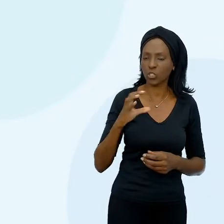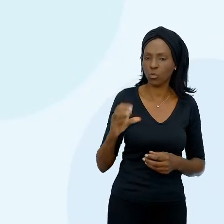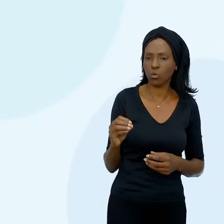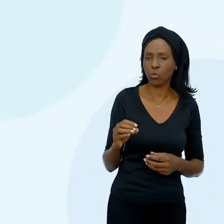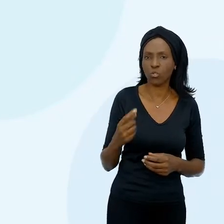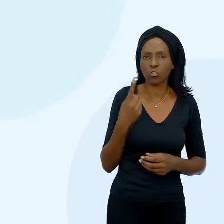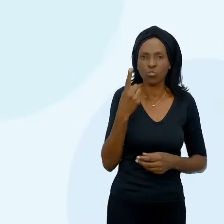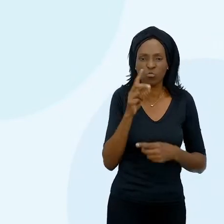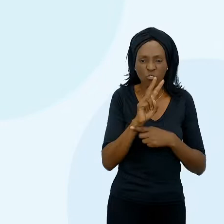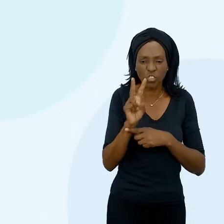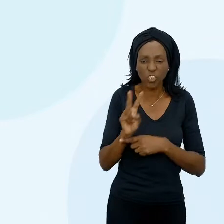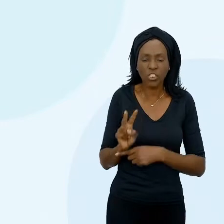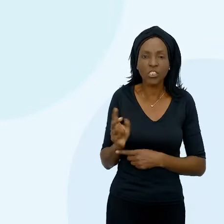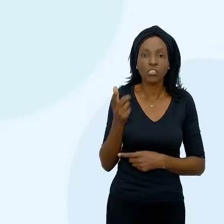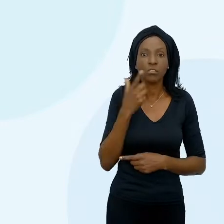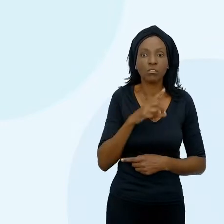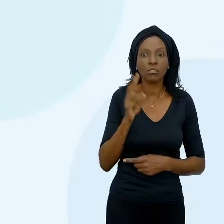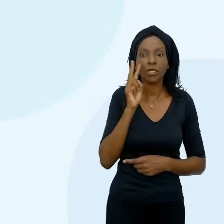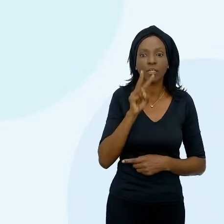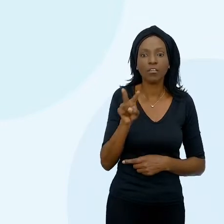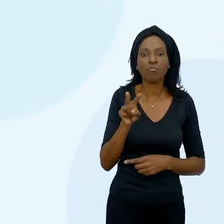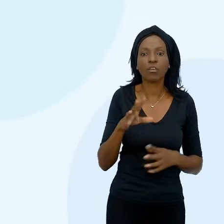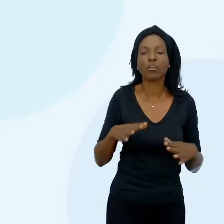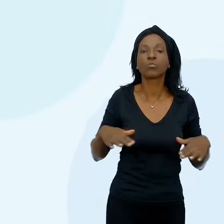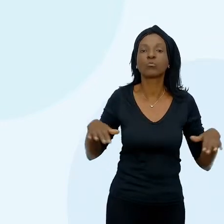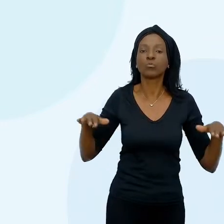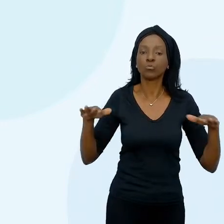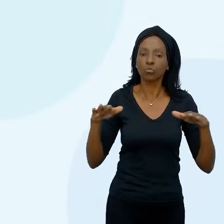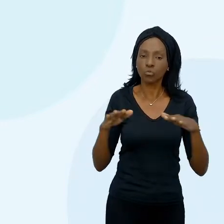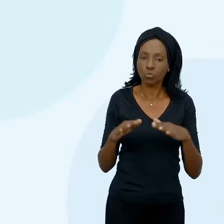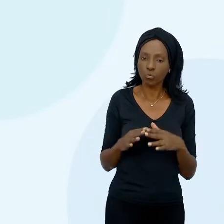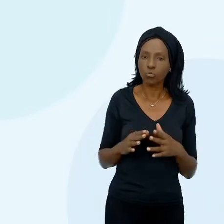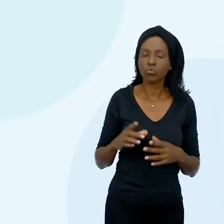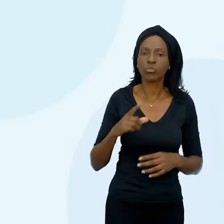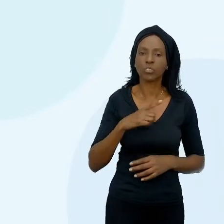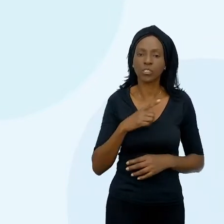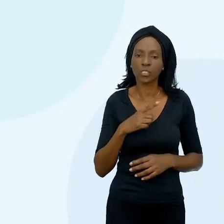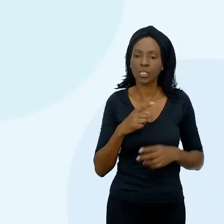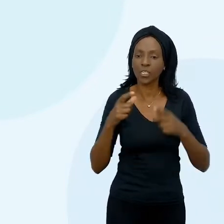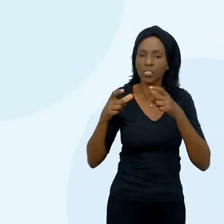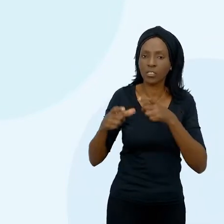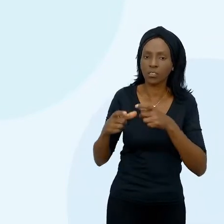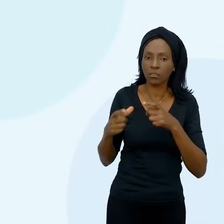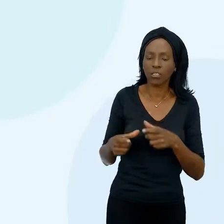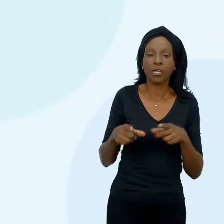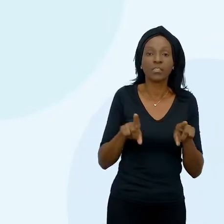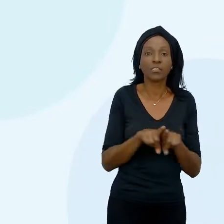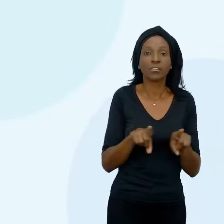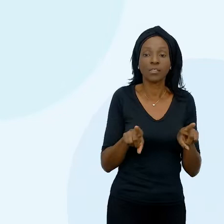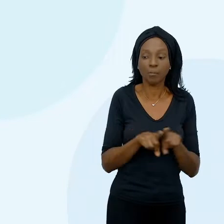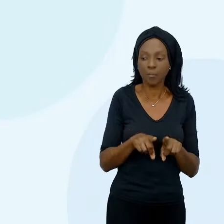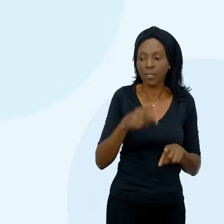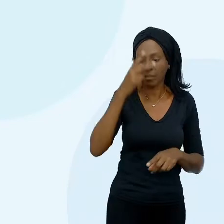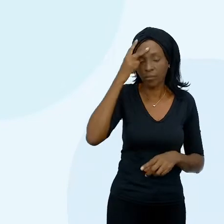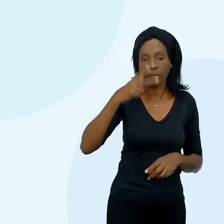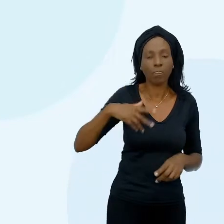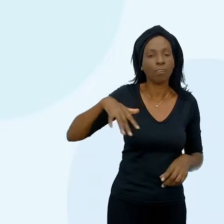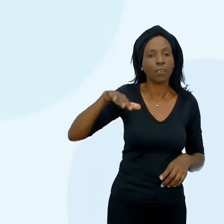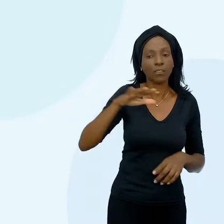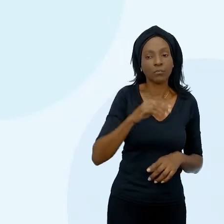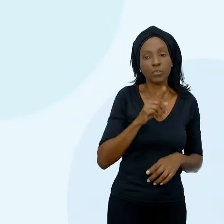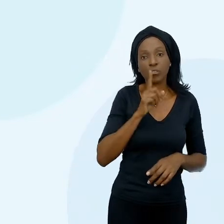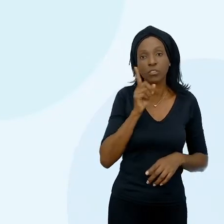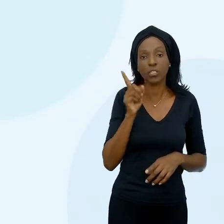vigilante consegue ver tudo que se passa naquele ambiente, ao mesmo tempo em que as pessoas que estão